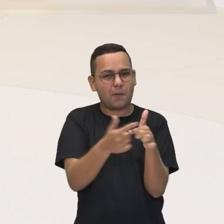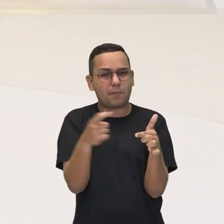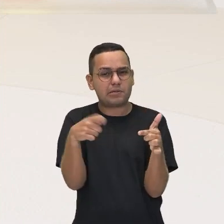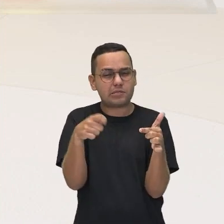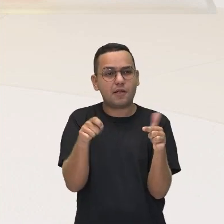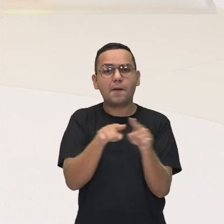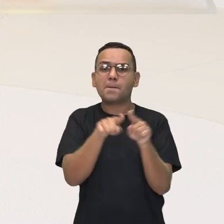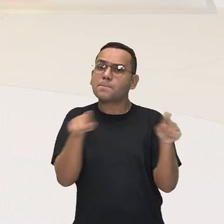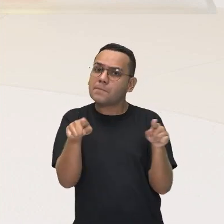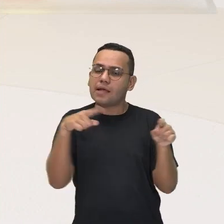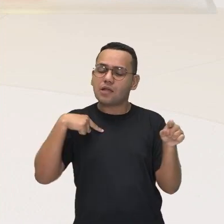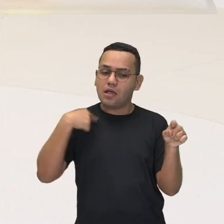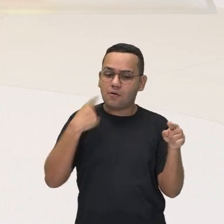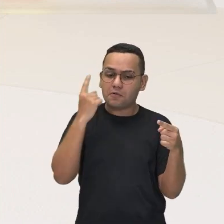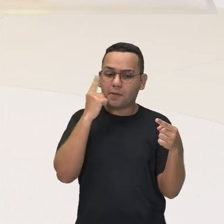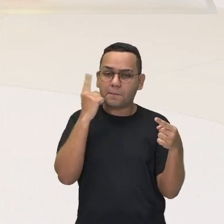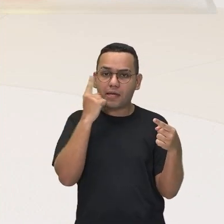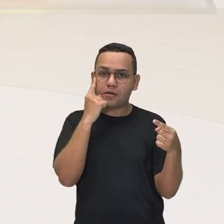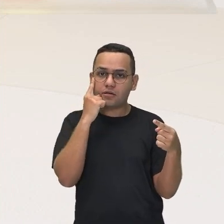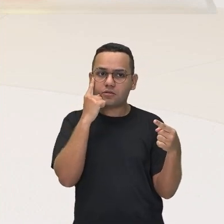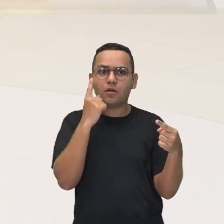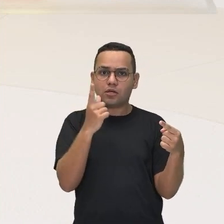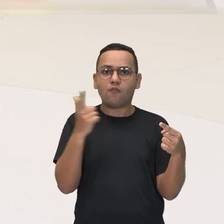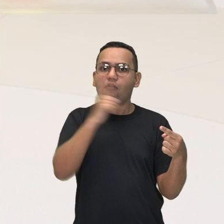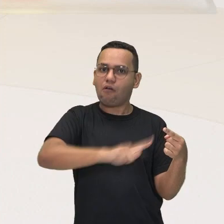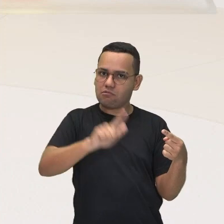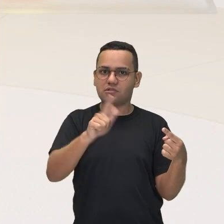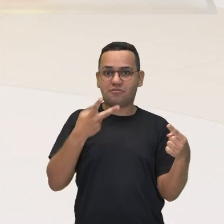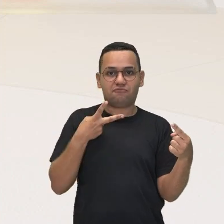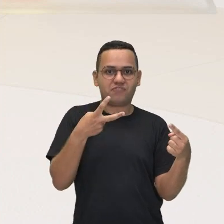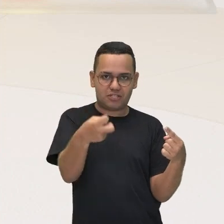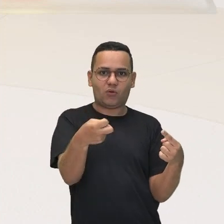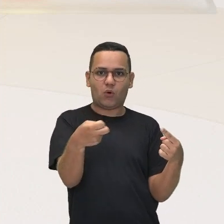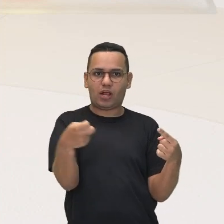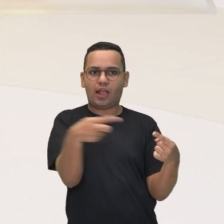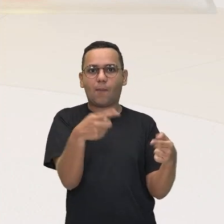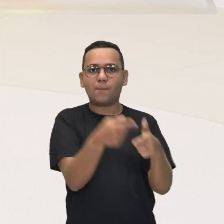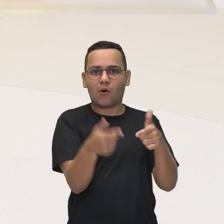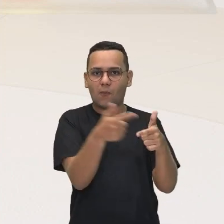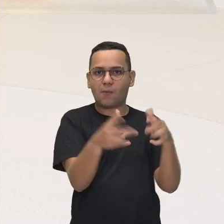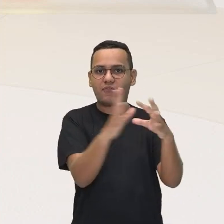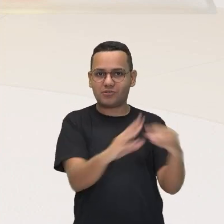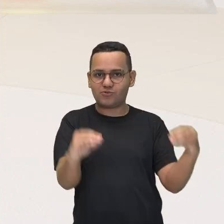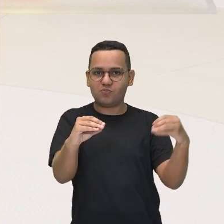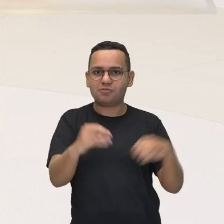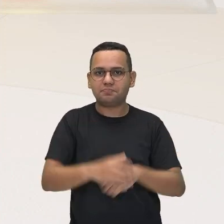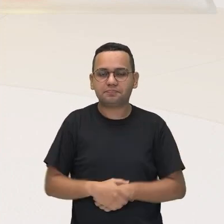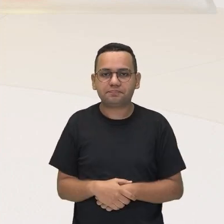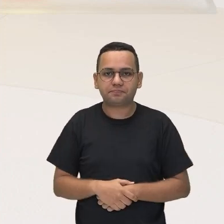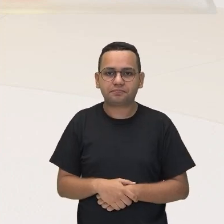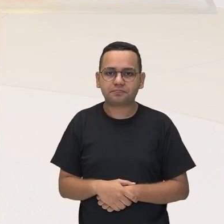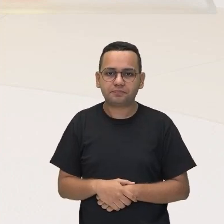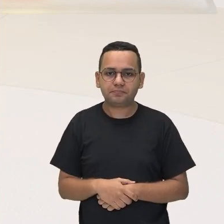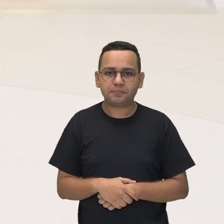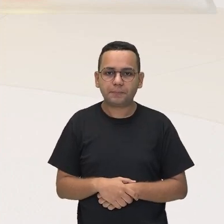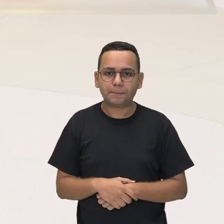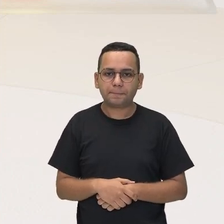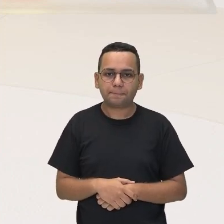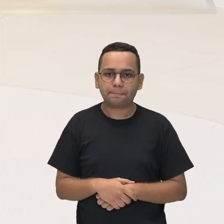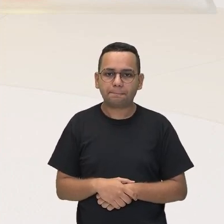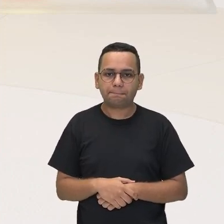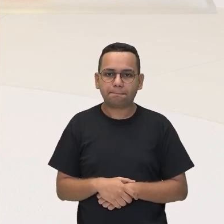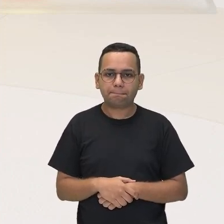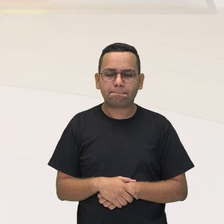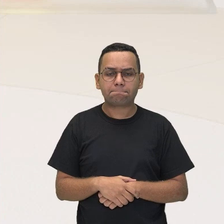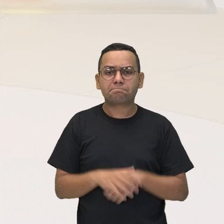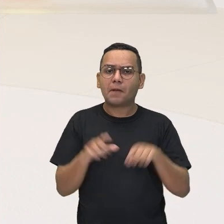tudo bem, já estou esperando por ele. Não vai me pegar de surpresa. Então, quando a gente consegue, porque a gente sabe que muitas vezes a gente